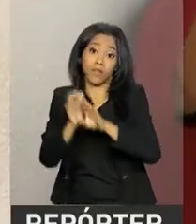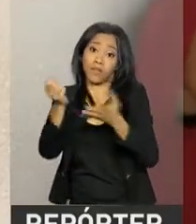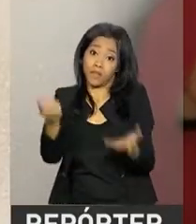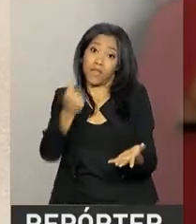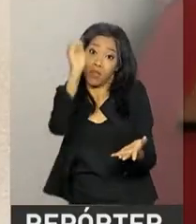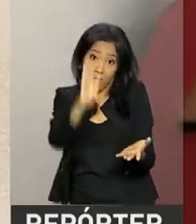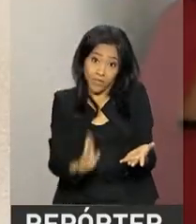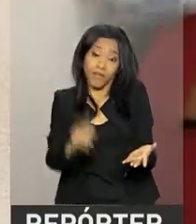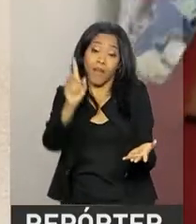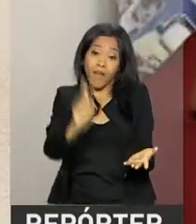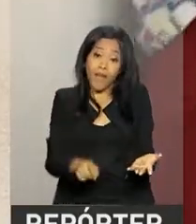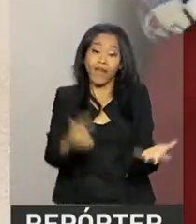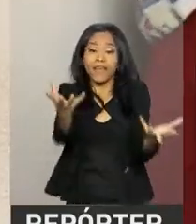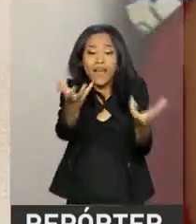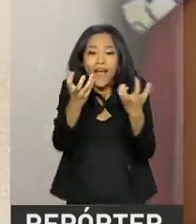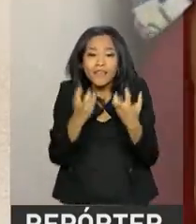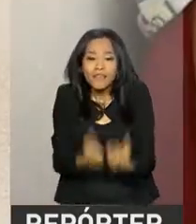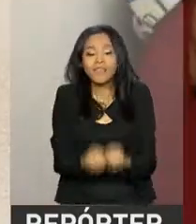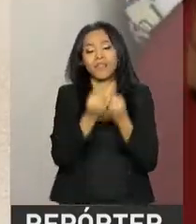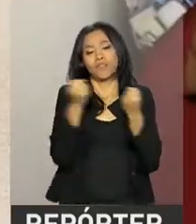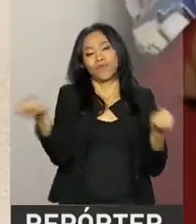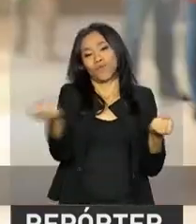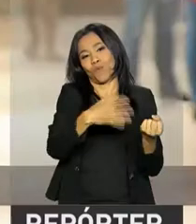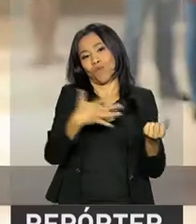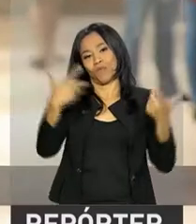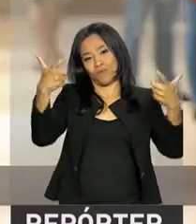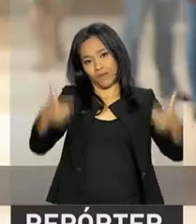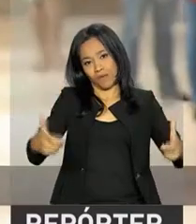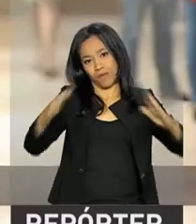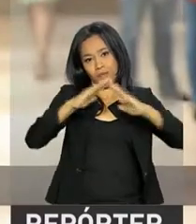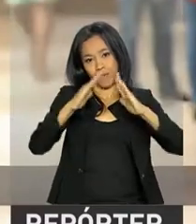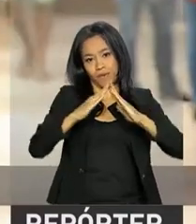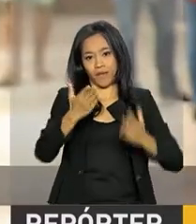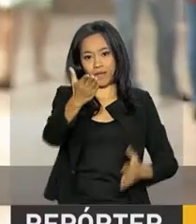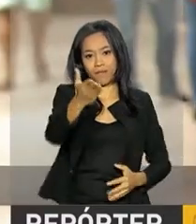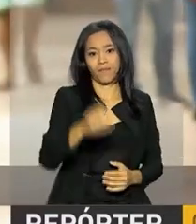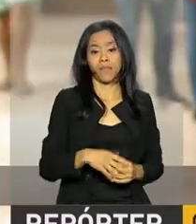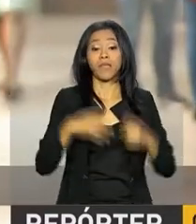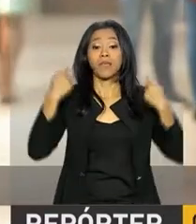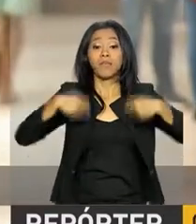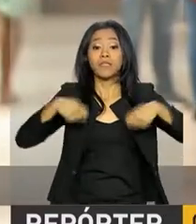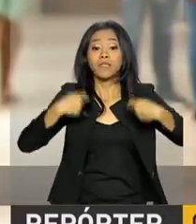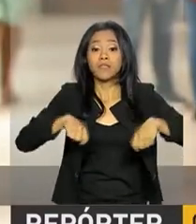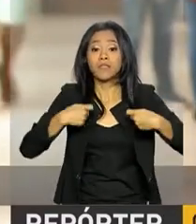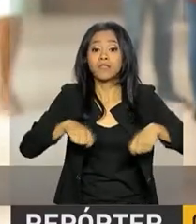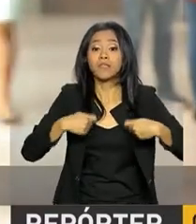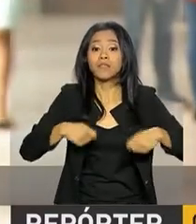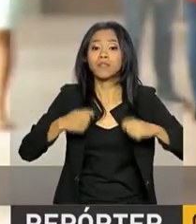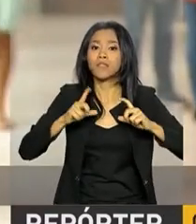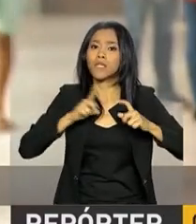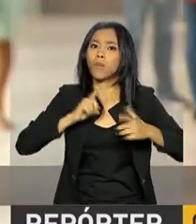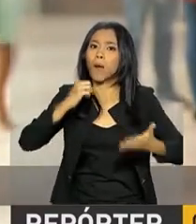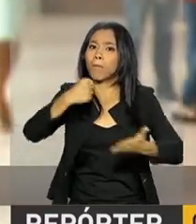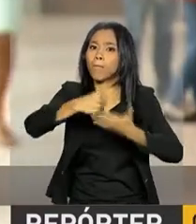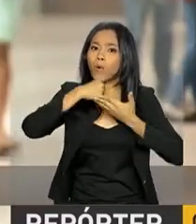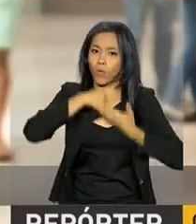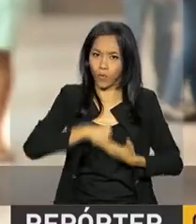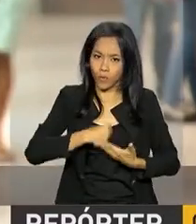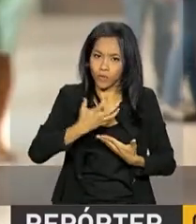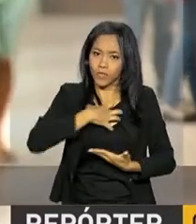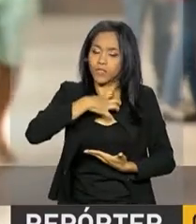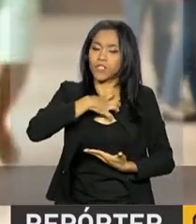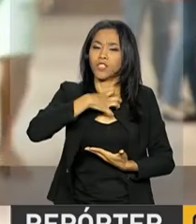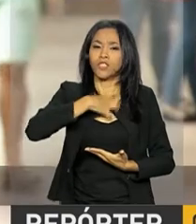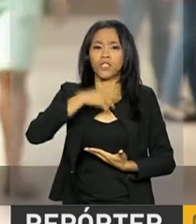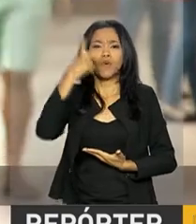Brasil é um país acolhedor e um novo lar. Necessitam, precisam ter um apoio, sentir-se